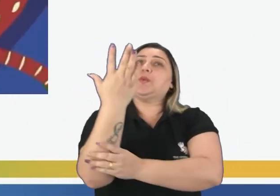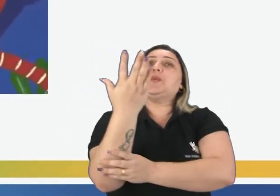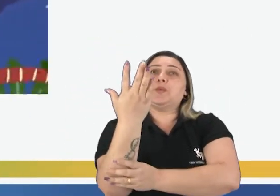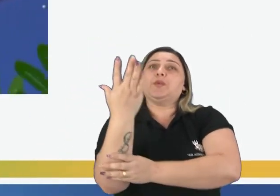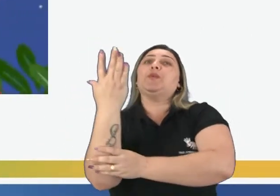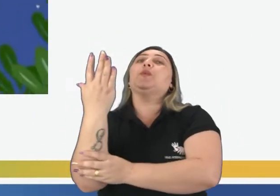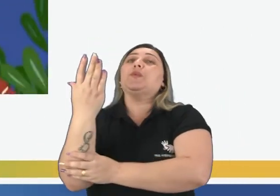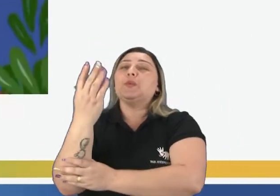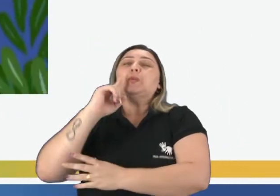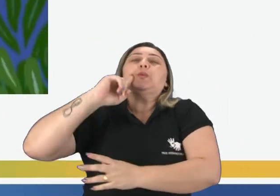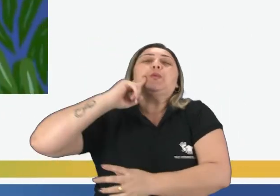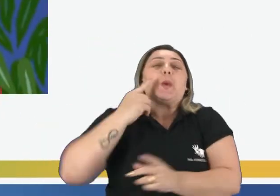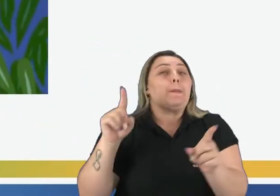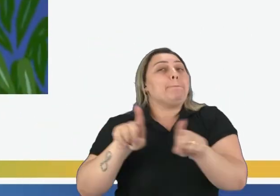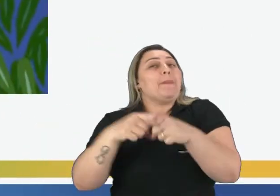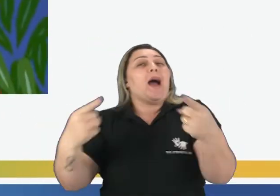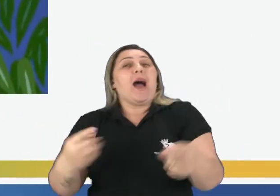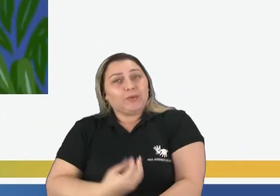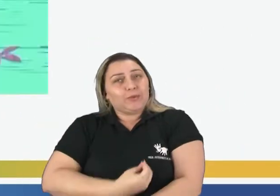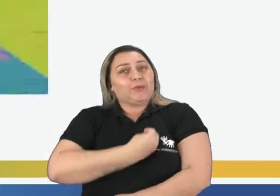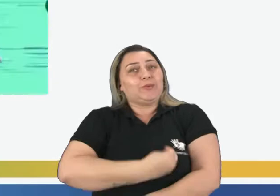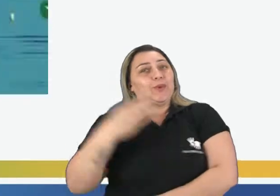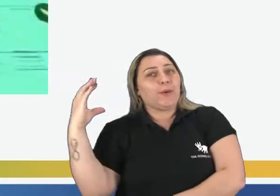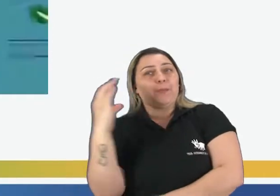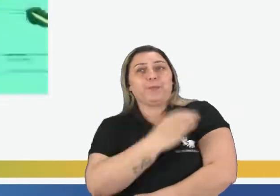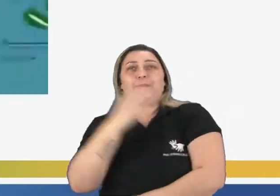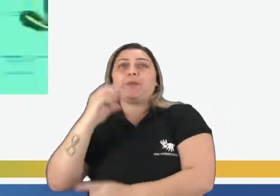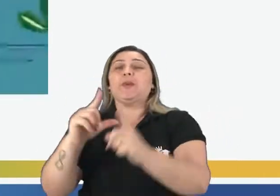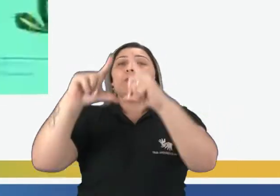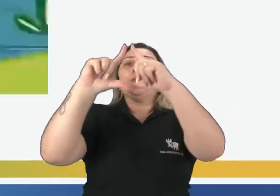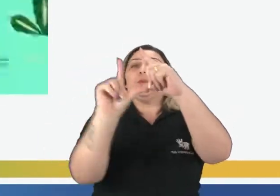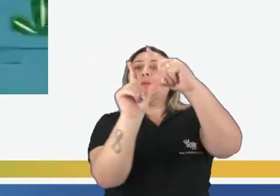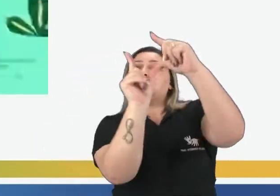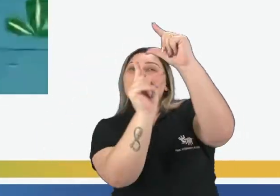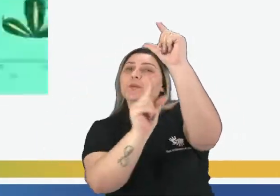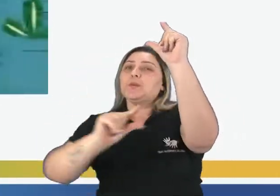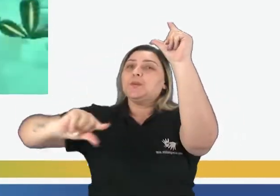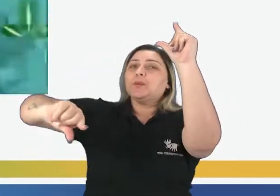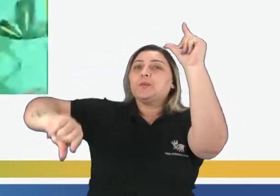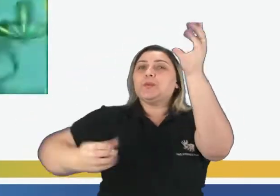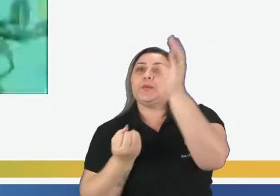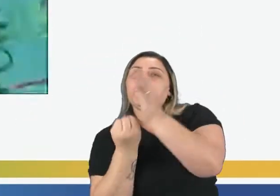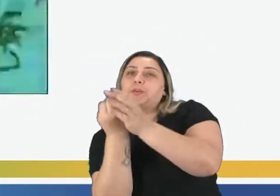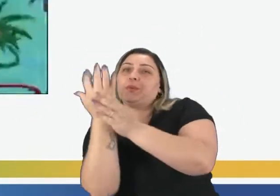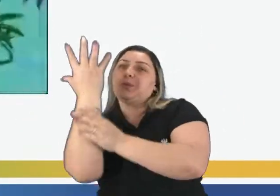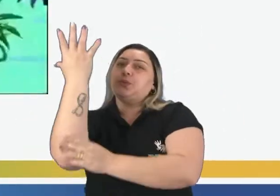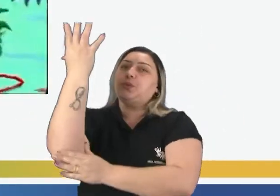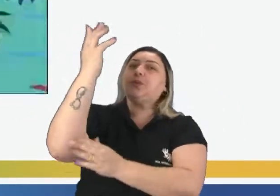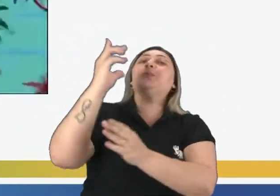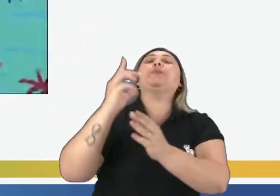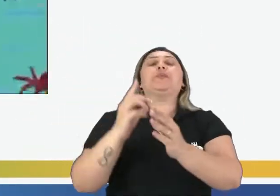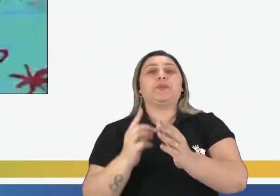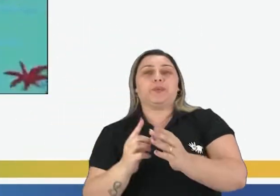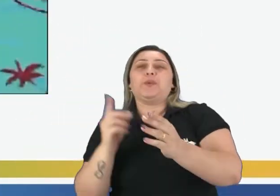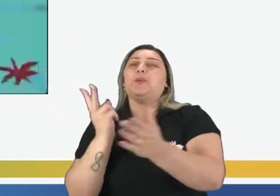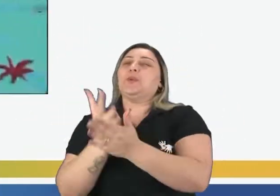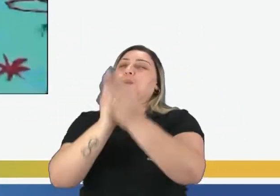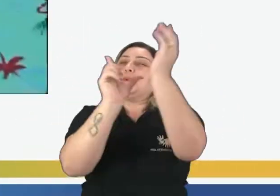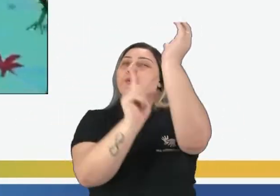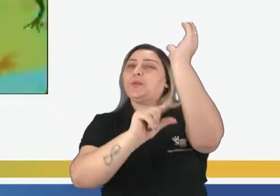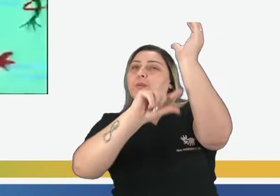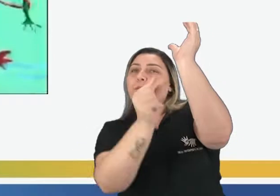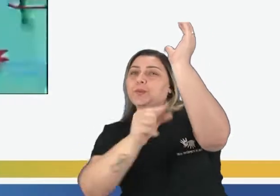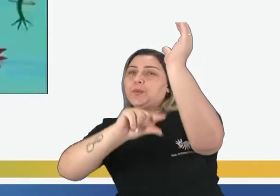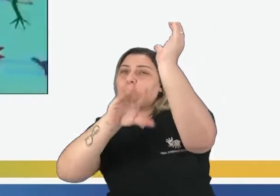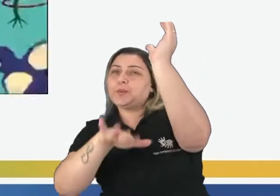As doces e azedinhas logo logo estão aí. as folhas verdes vão surgir, Aquelas bem sequinhas pouco a pouco vão cair.